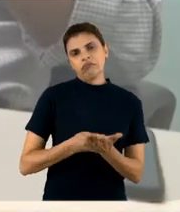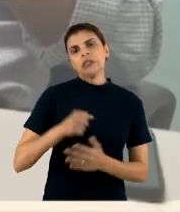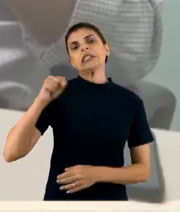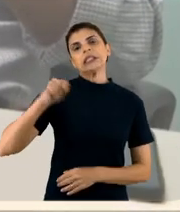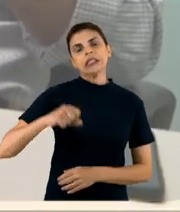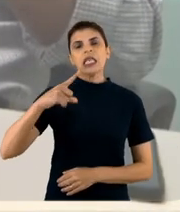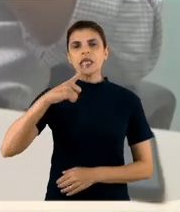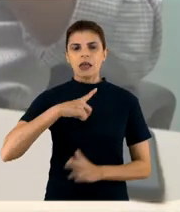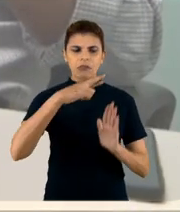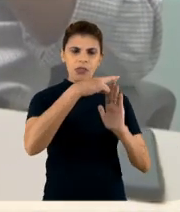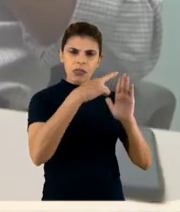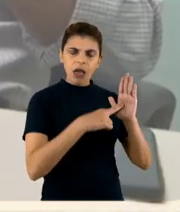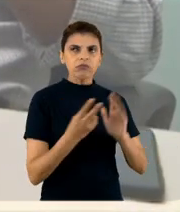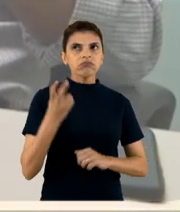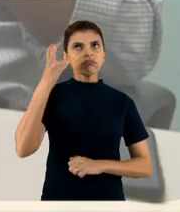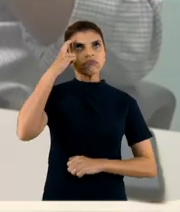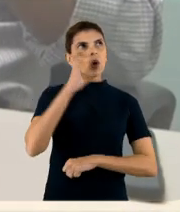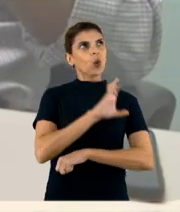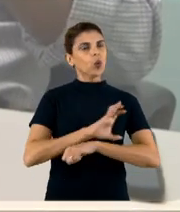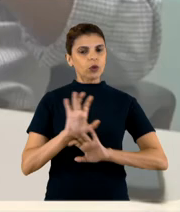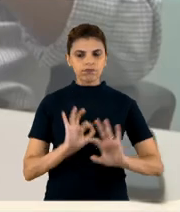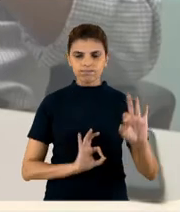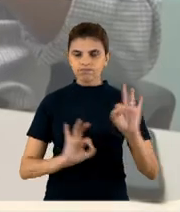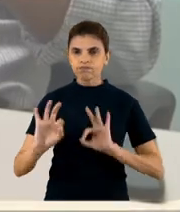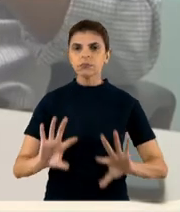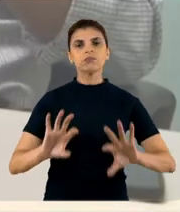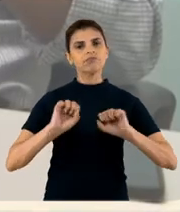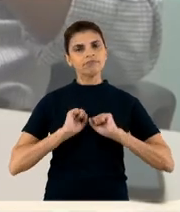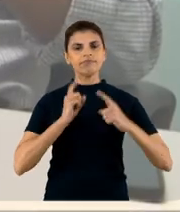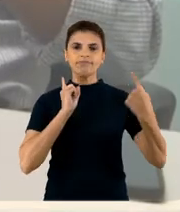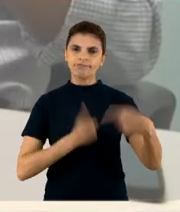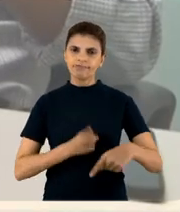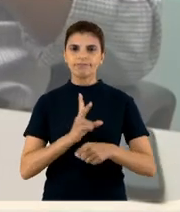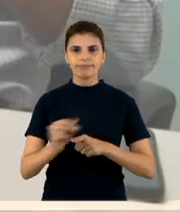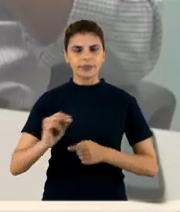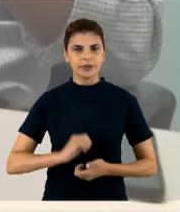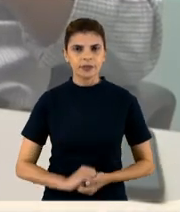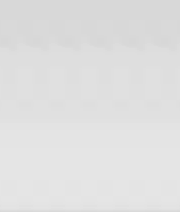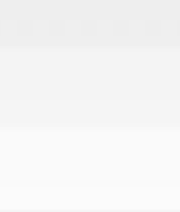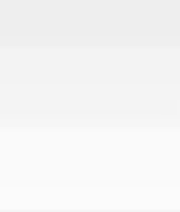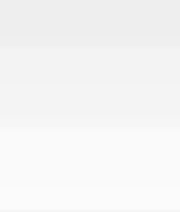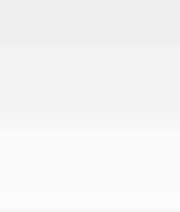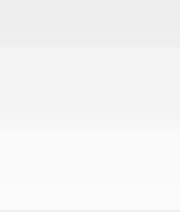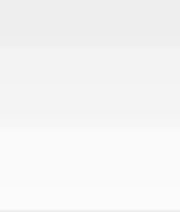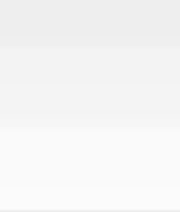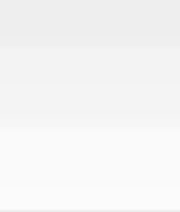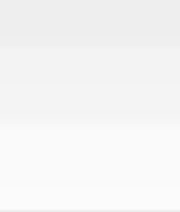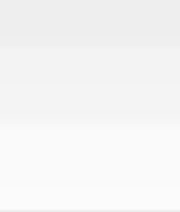necessário que a gente tenha toda uma cultura estruturada para esse tipo de enfrentamento.